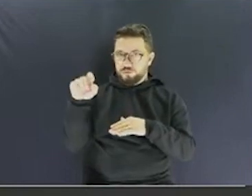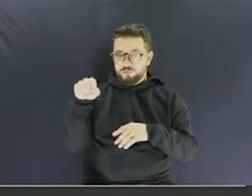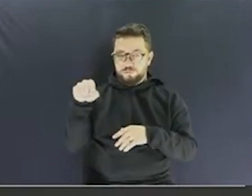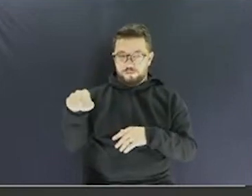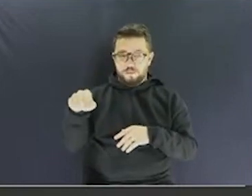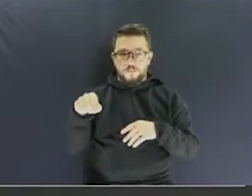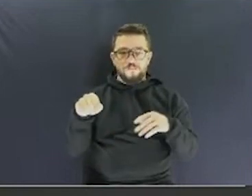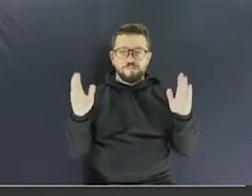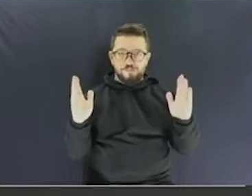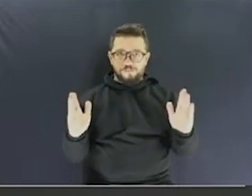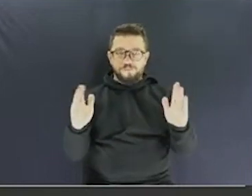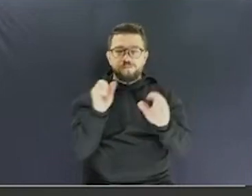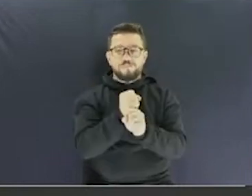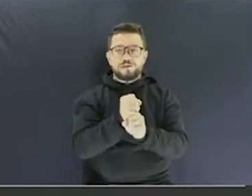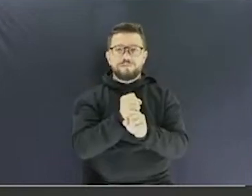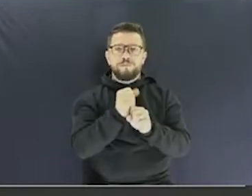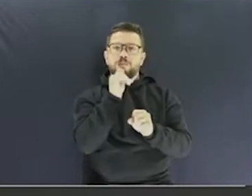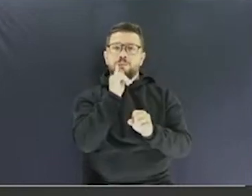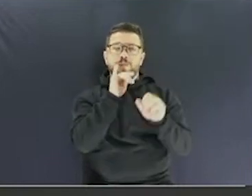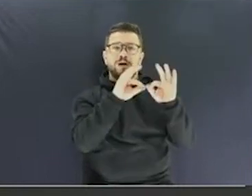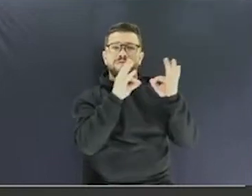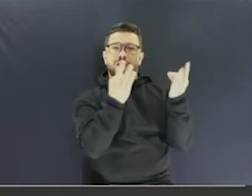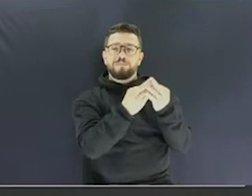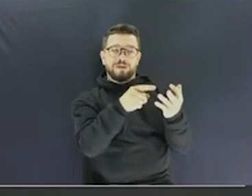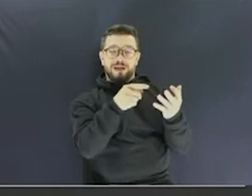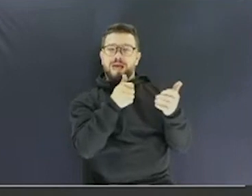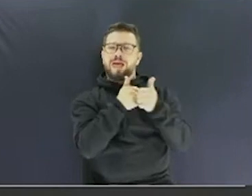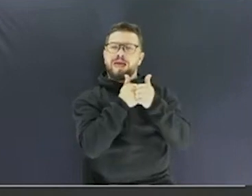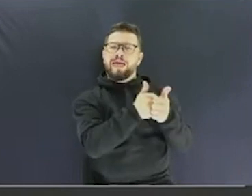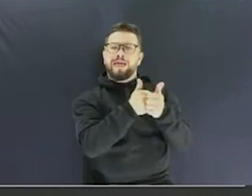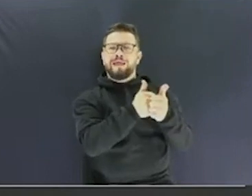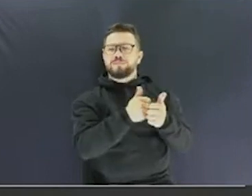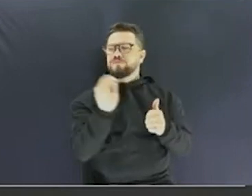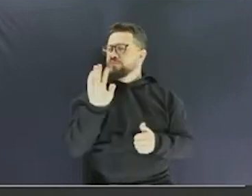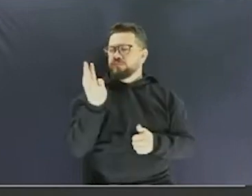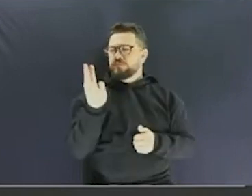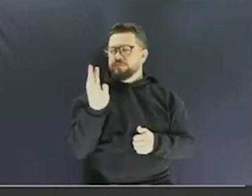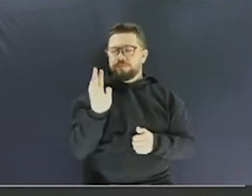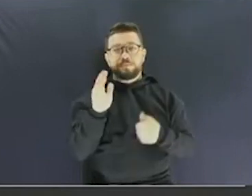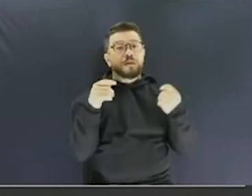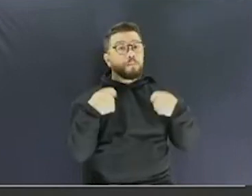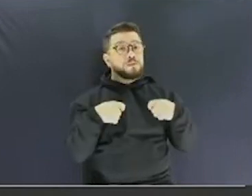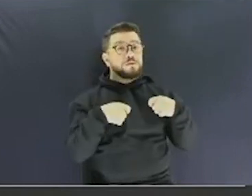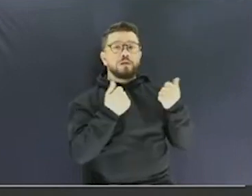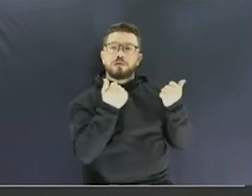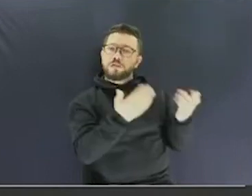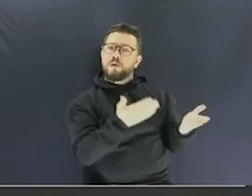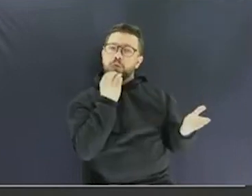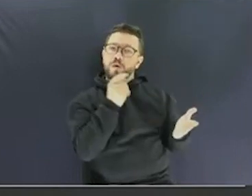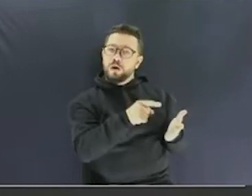a gente não quer que a família fique o tempo todo sendo acompanhada. Na verdade, a gente quer dar para ele condições de se sustentar sem